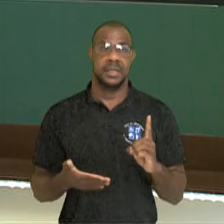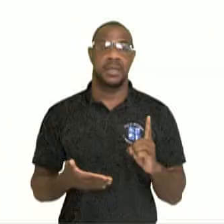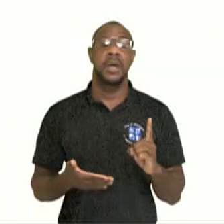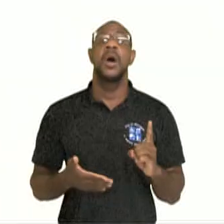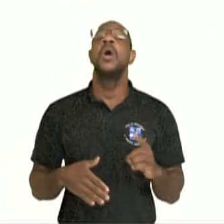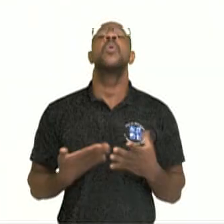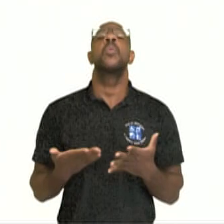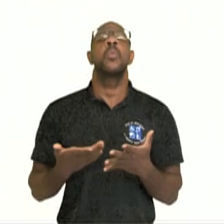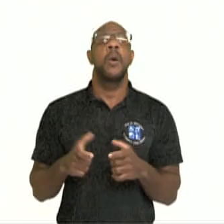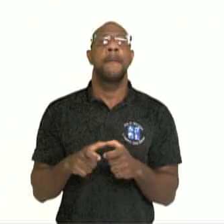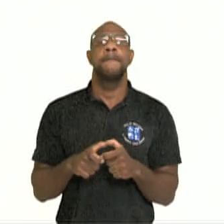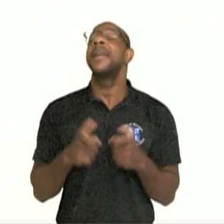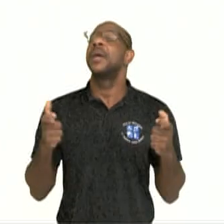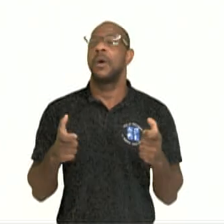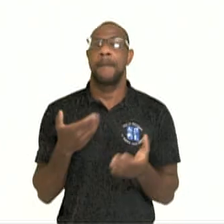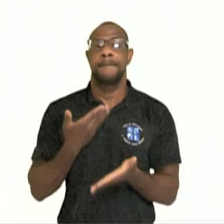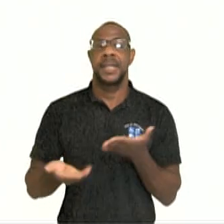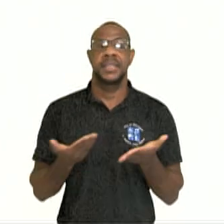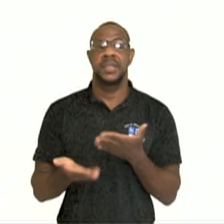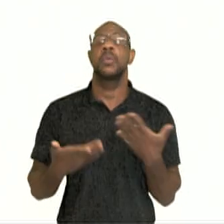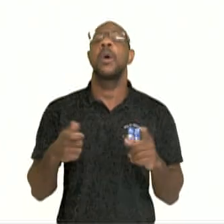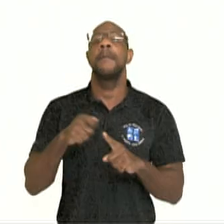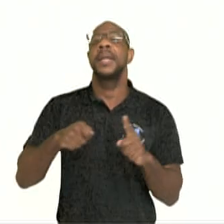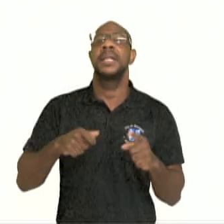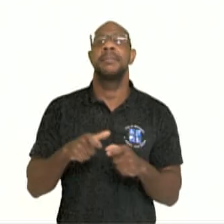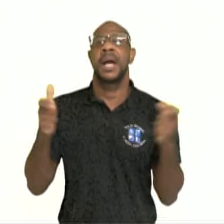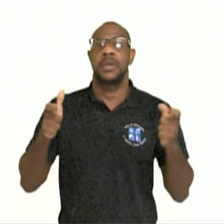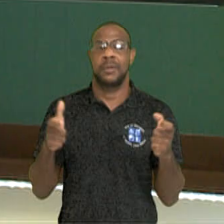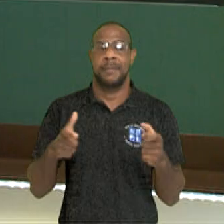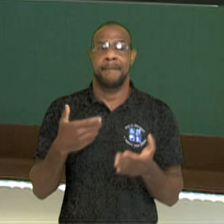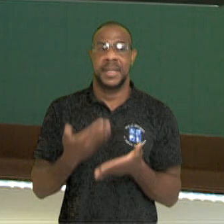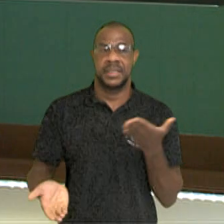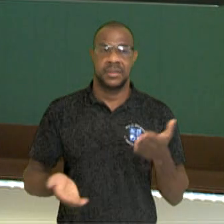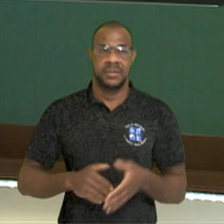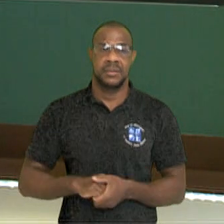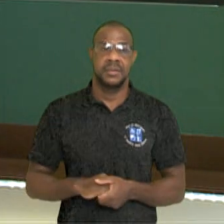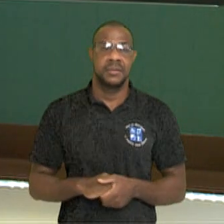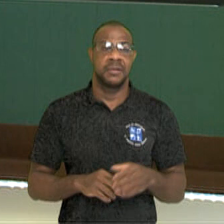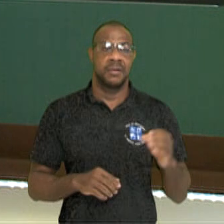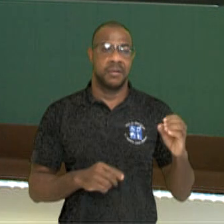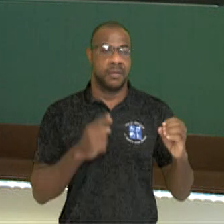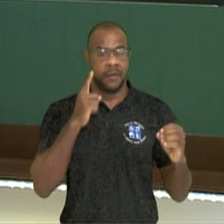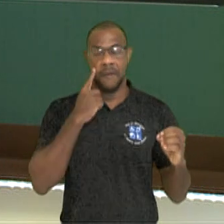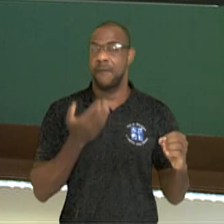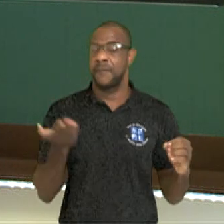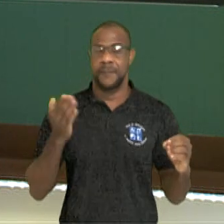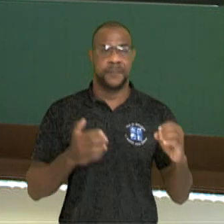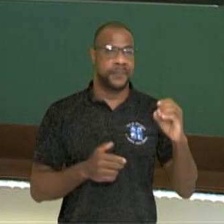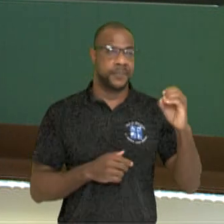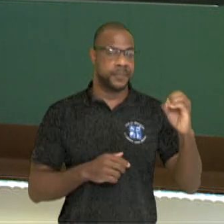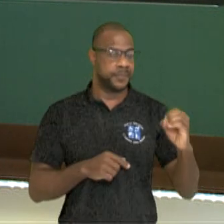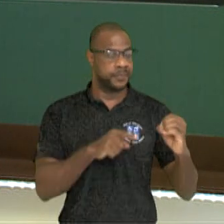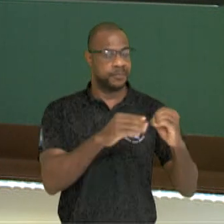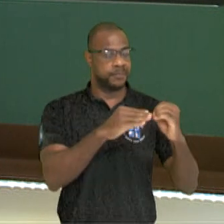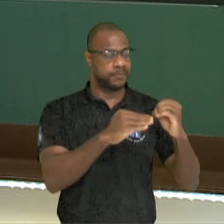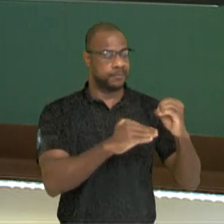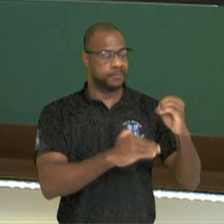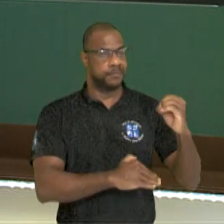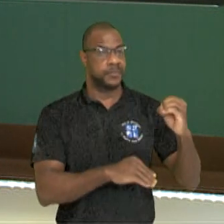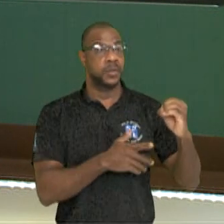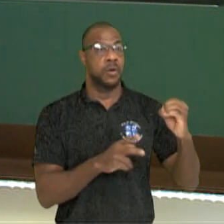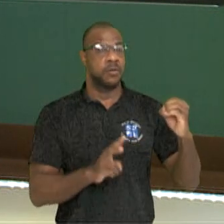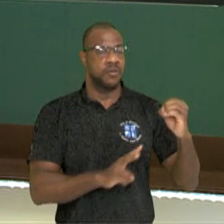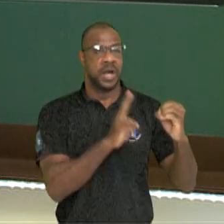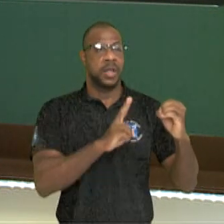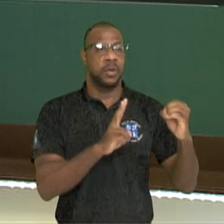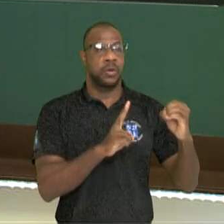foi maior? Então, eu vou ter que olhar aqui, ó, quais são os valores abaixo de zero e quais desses